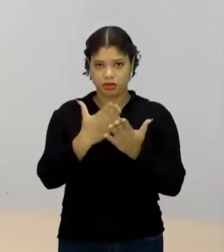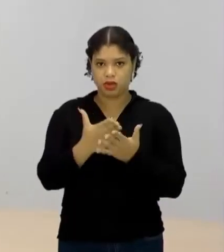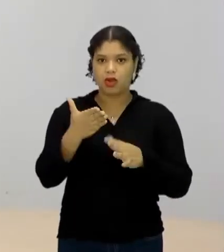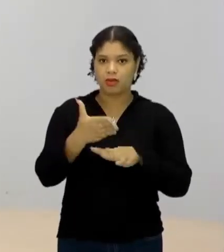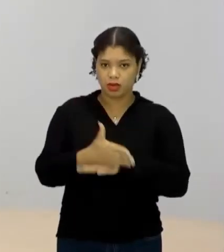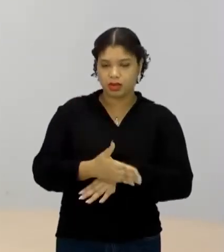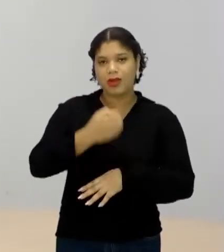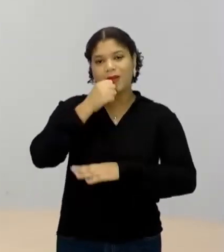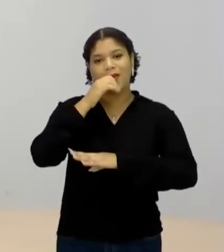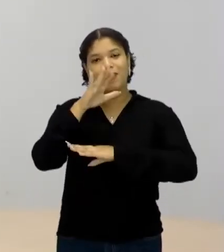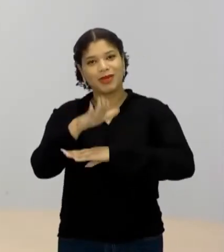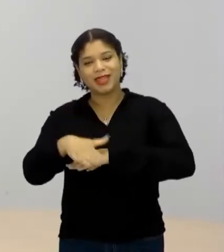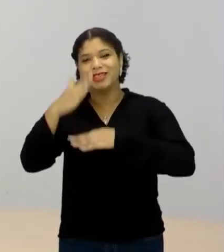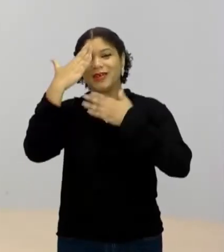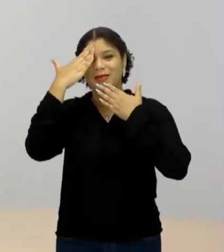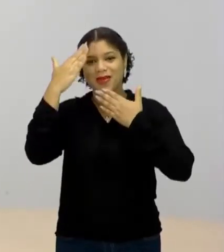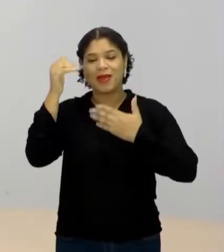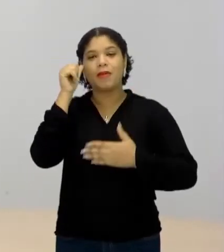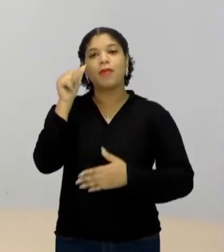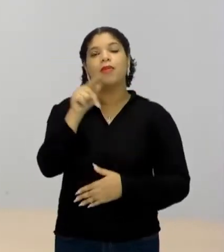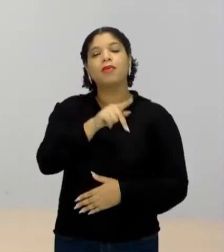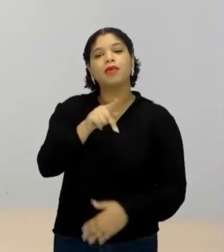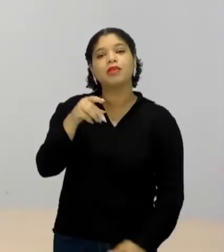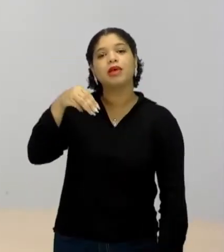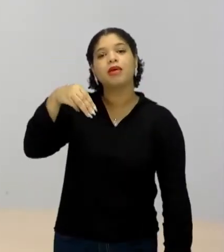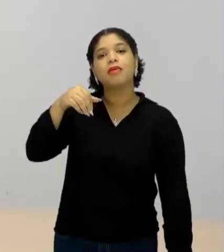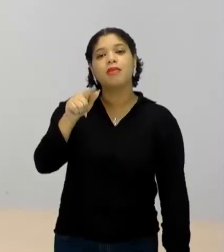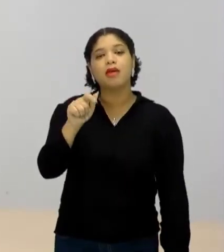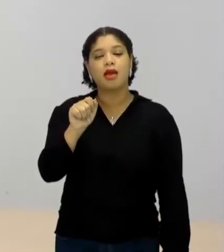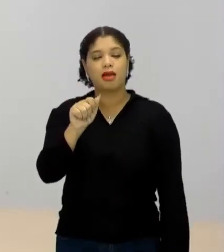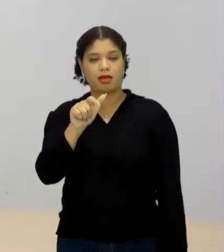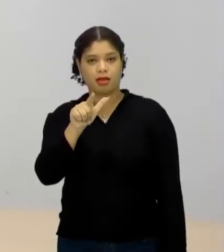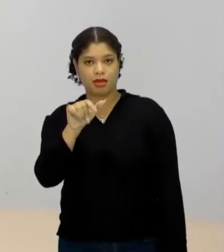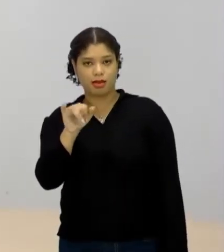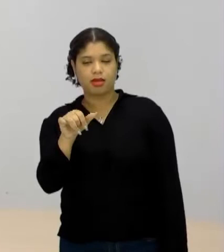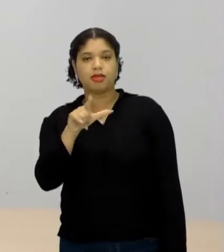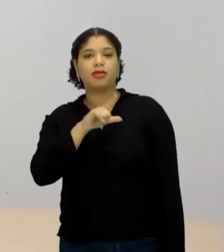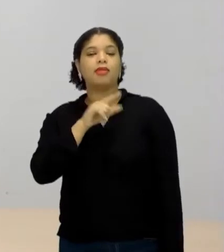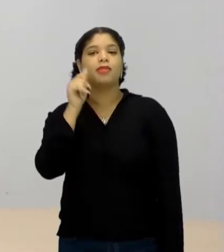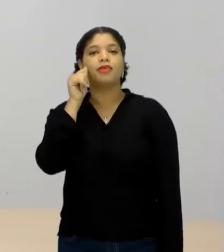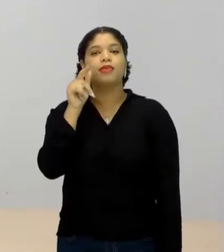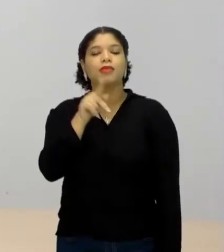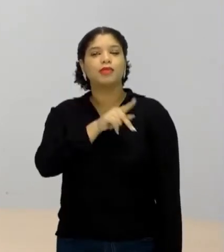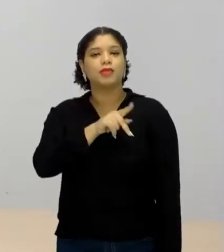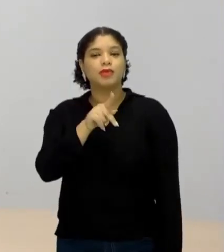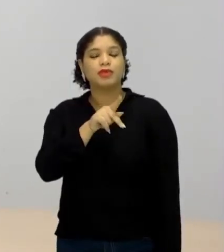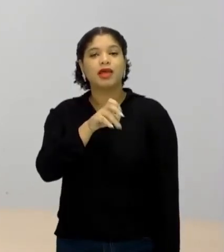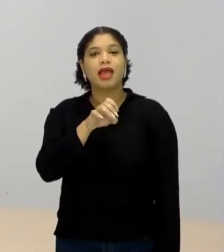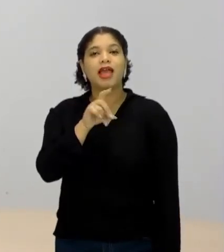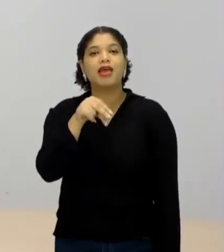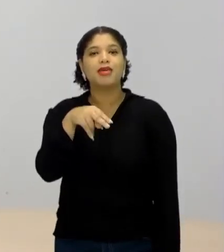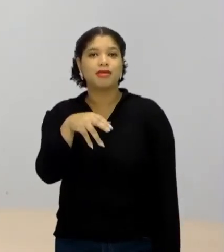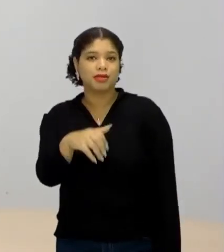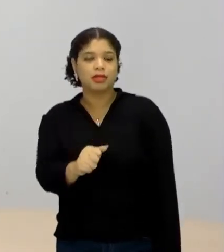tarde aqui pra gente. Obrigada. E a professora Magali. Também tem a professora Edna, o Pro Rafael,